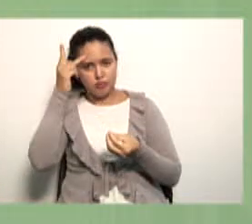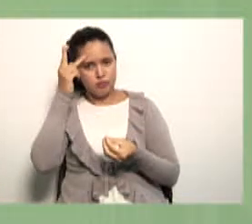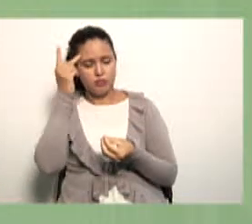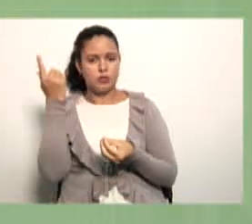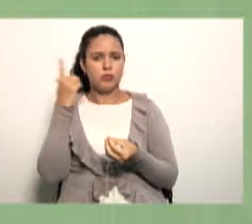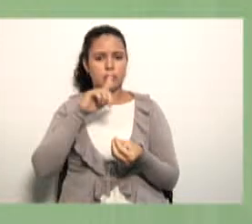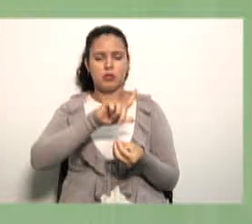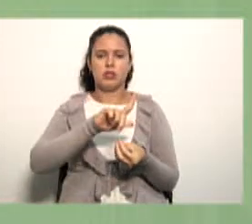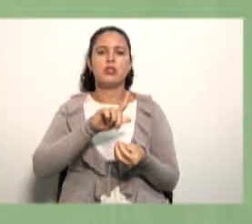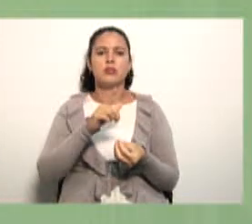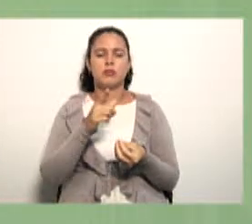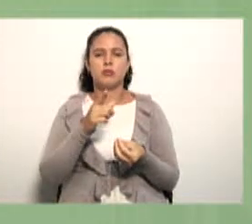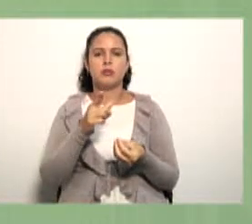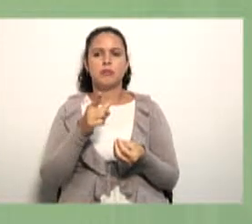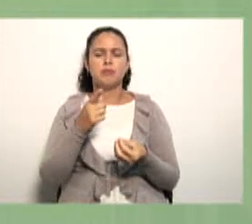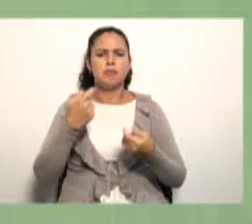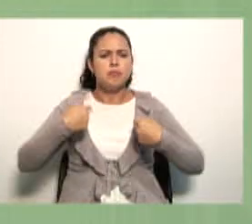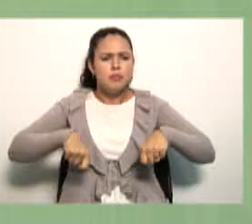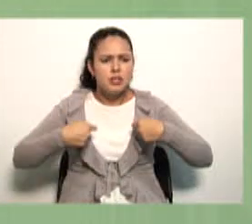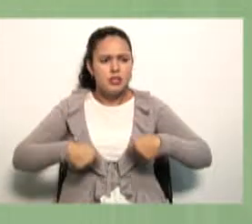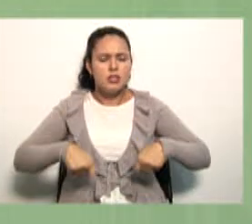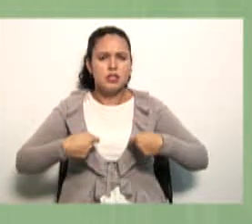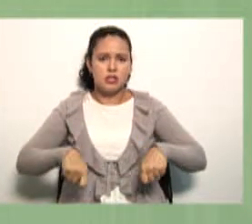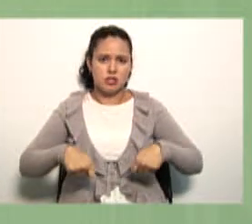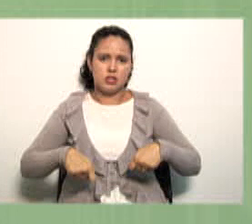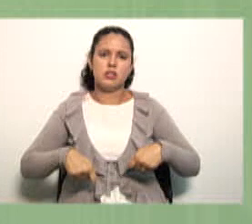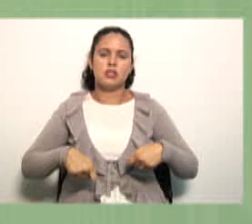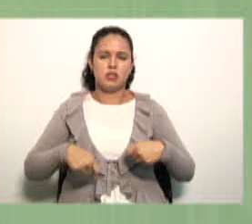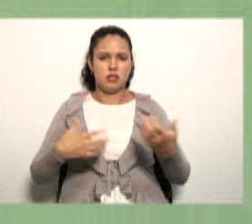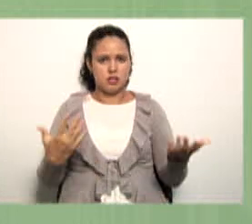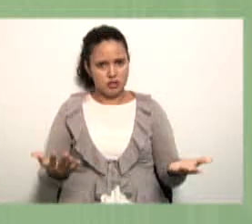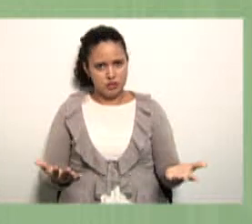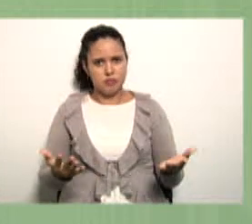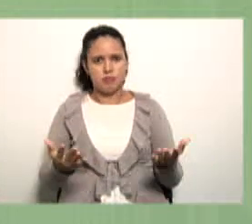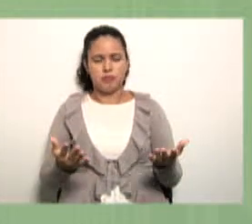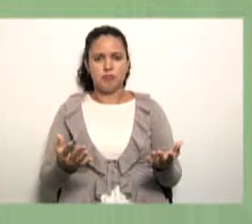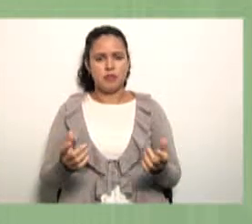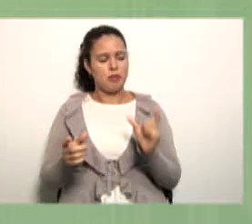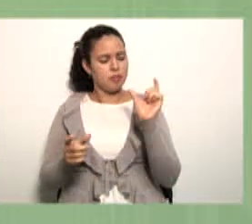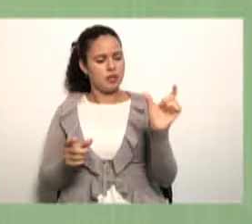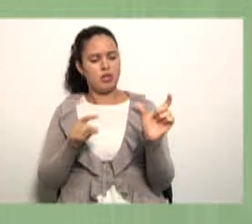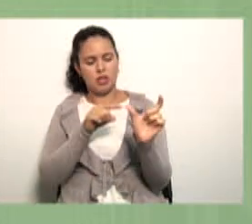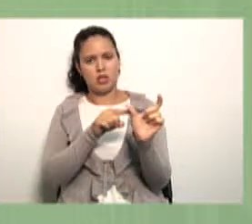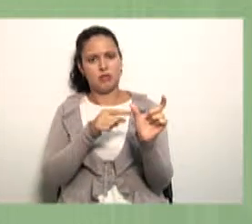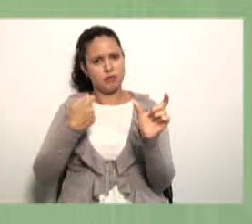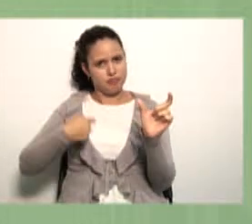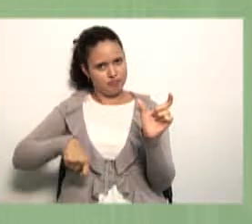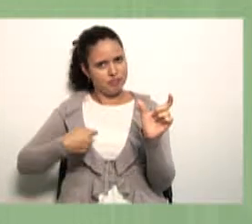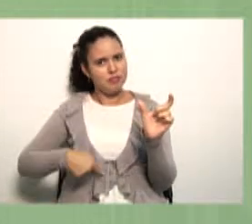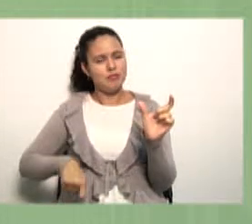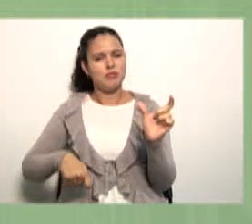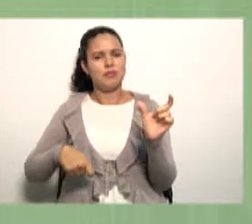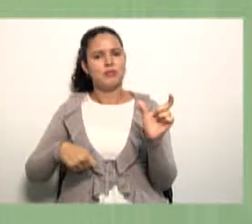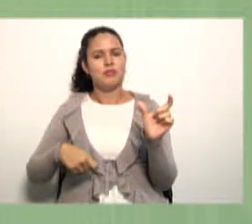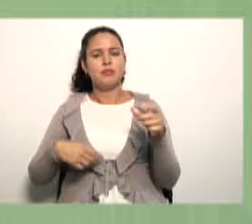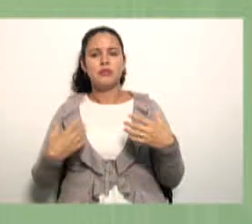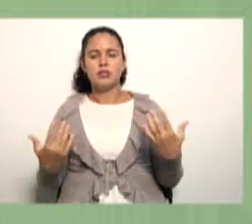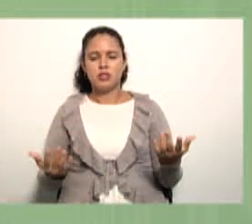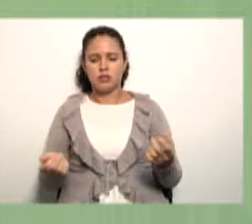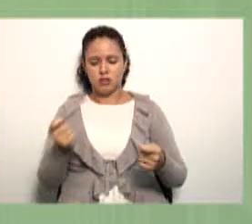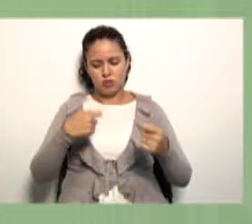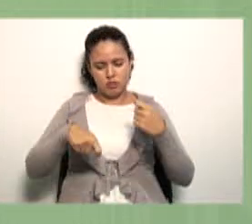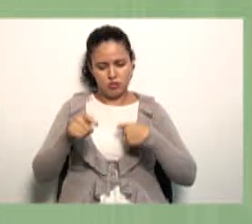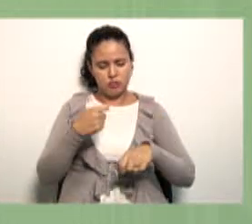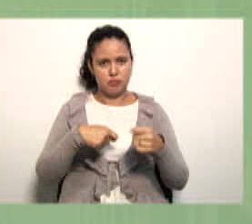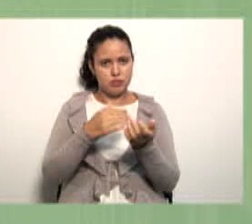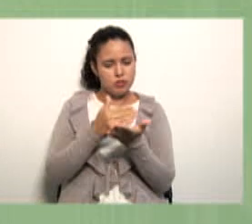suas necessidades. Queria dar um friso aqui para a palavra necessidades. Tá? A economia, ela surge do estudo de por que algumas